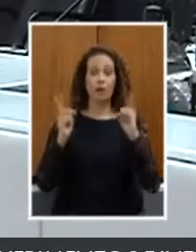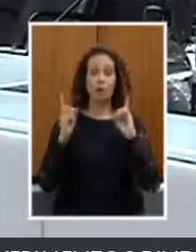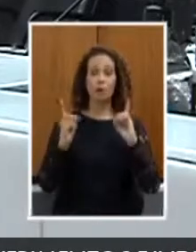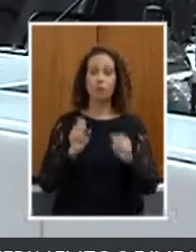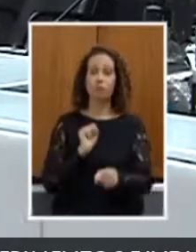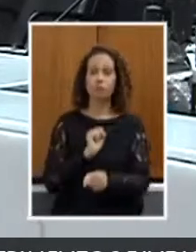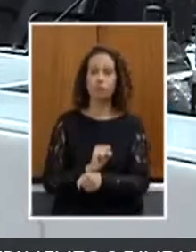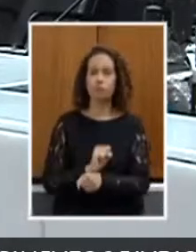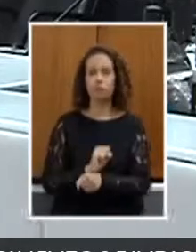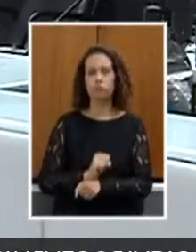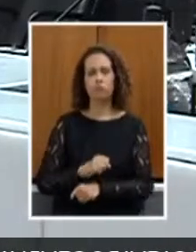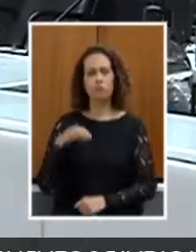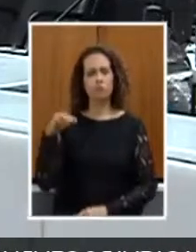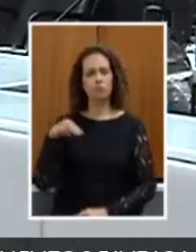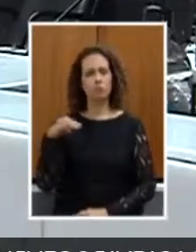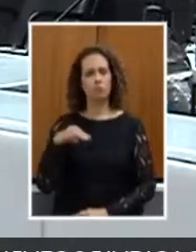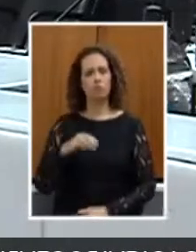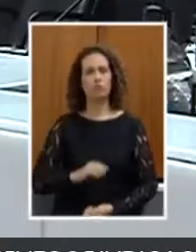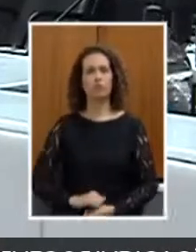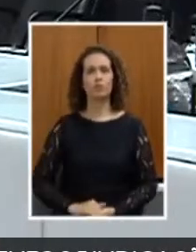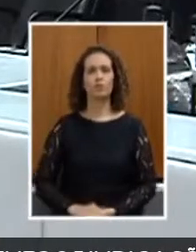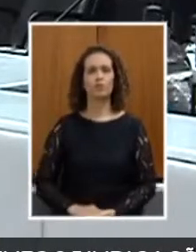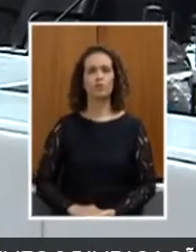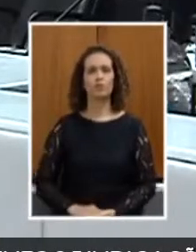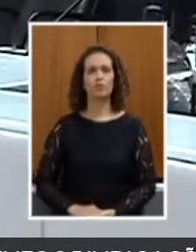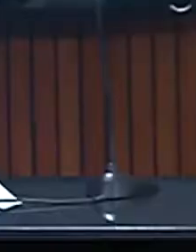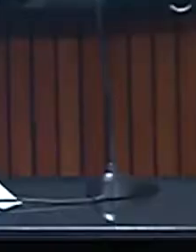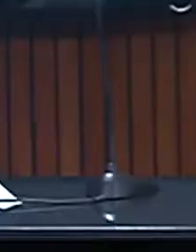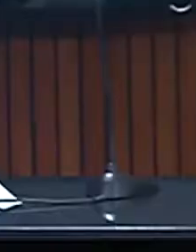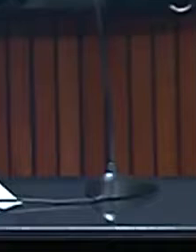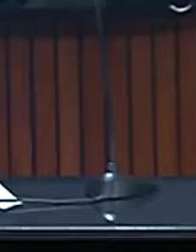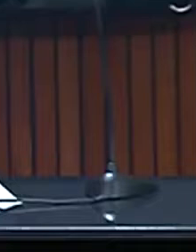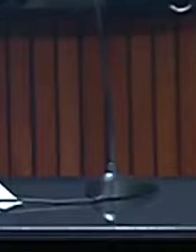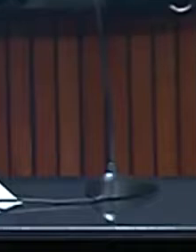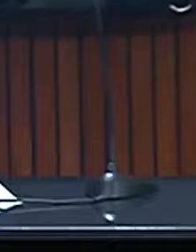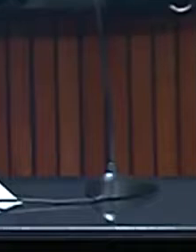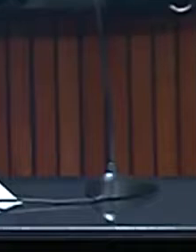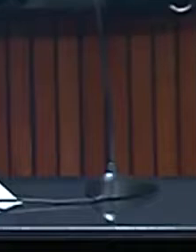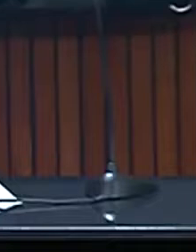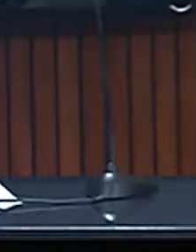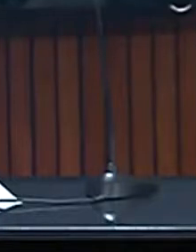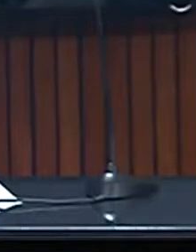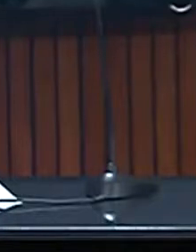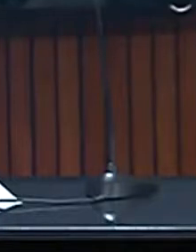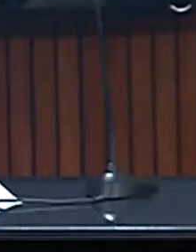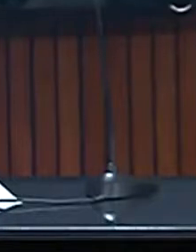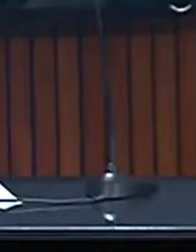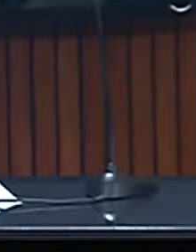a reunião.